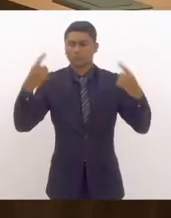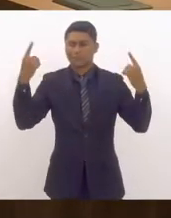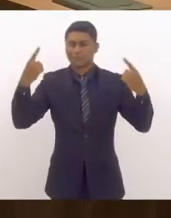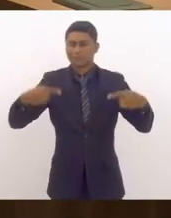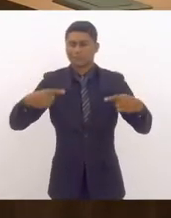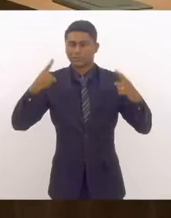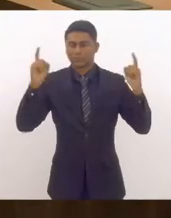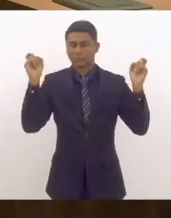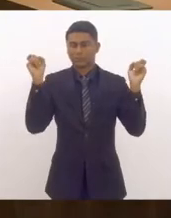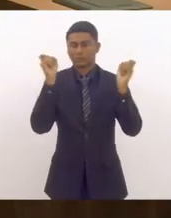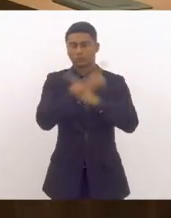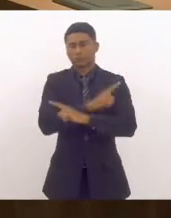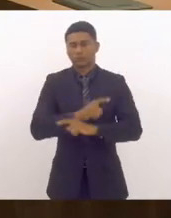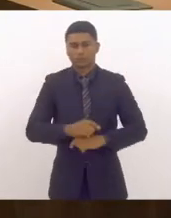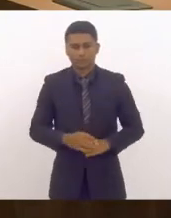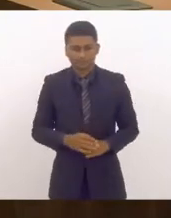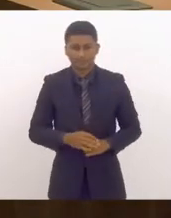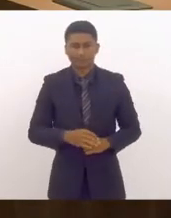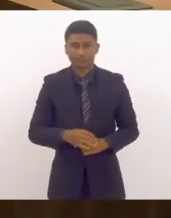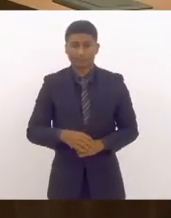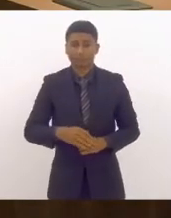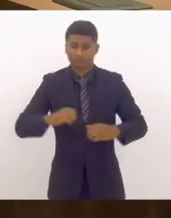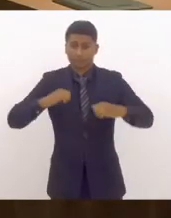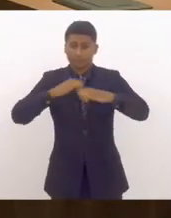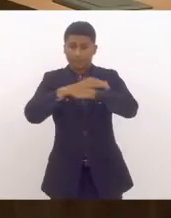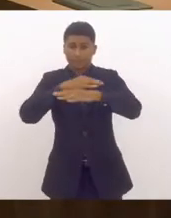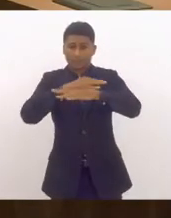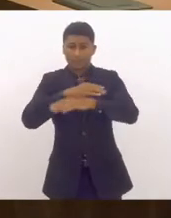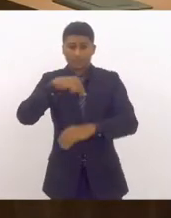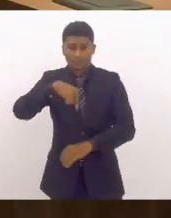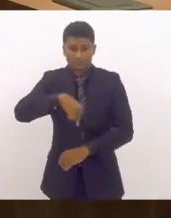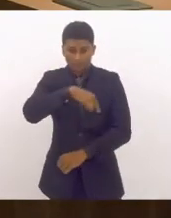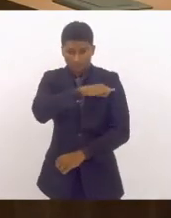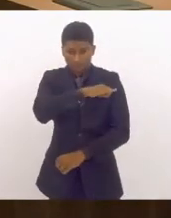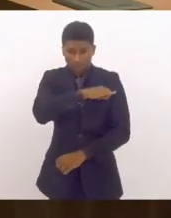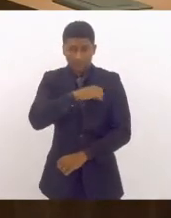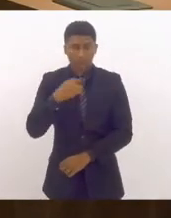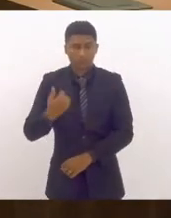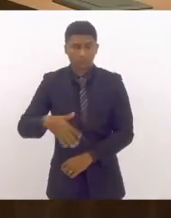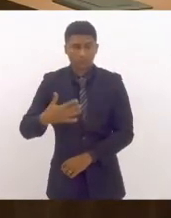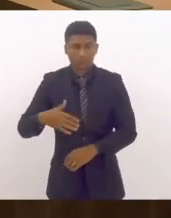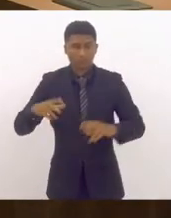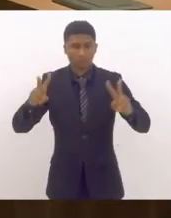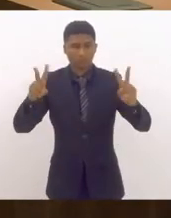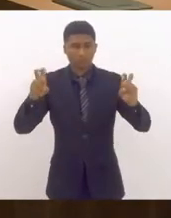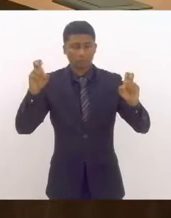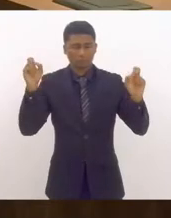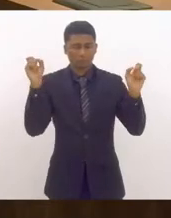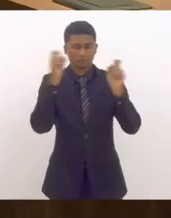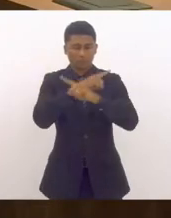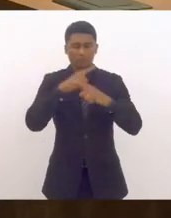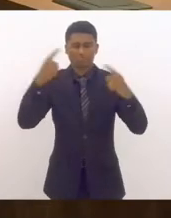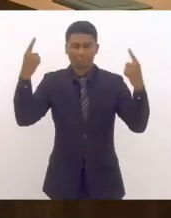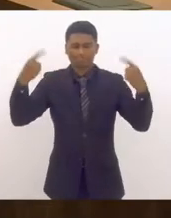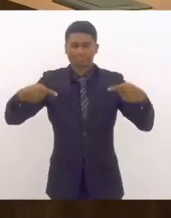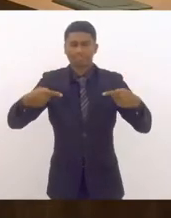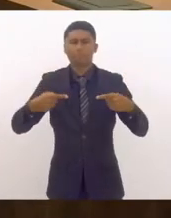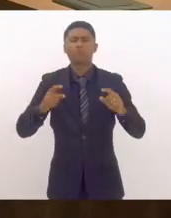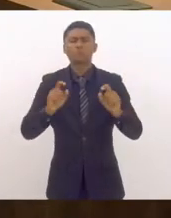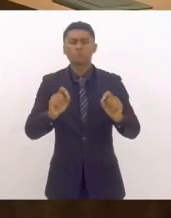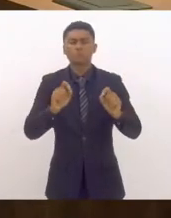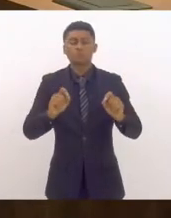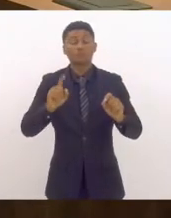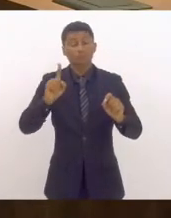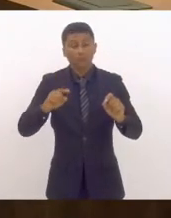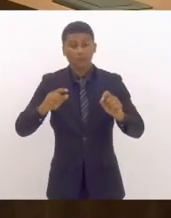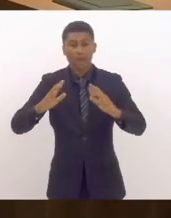desafiadores da região metropolitana do Rio de Janeiro, Max. Dos mais complexos e desafiadores, que é o campo da habitação